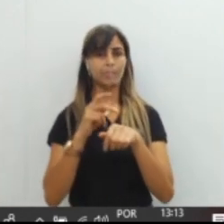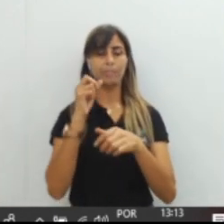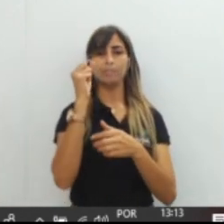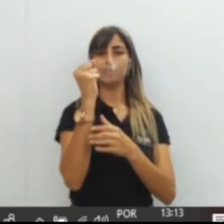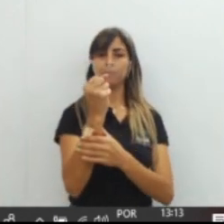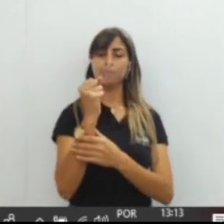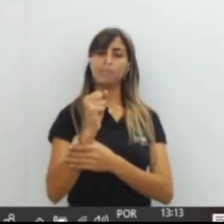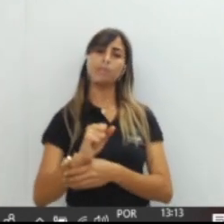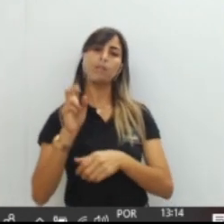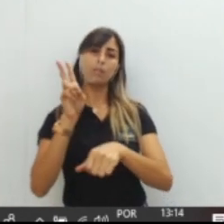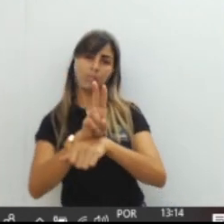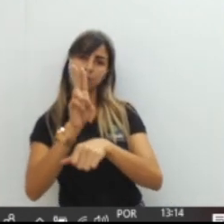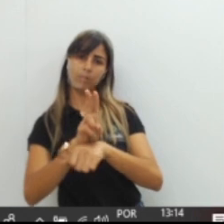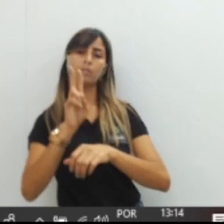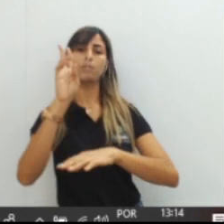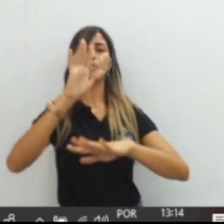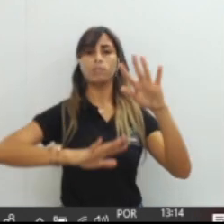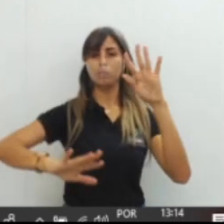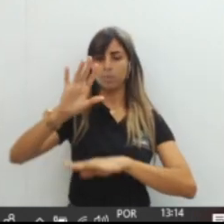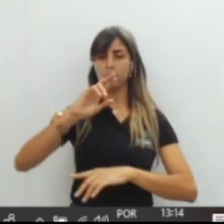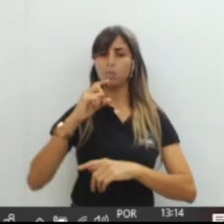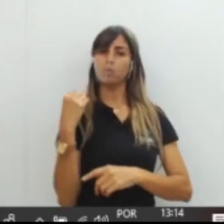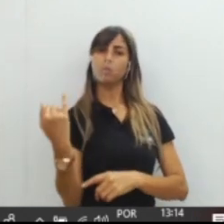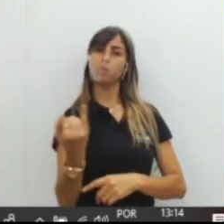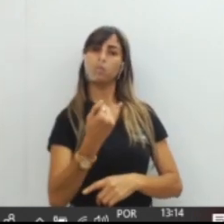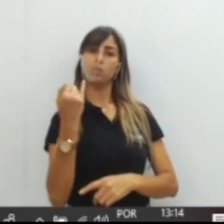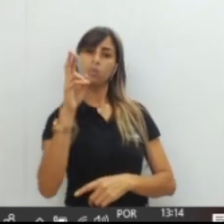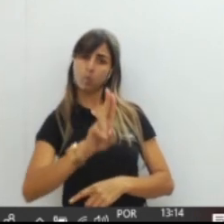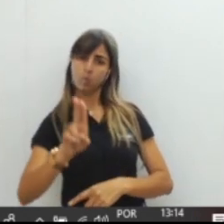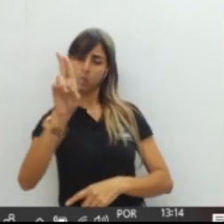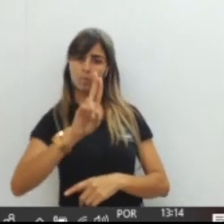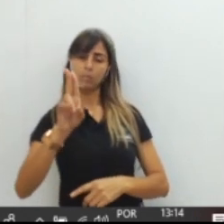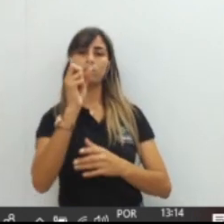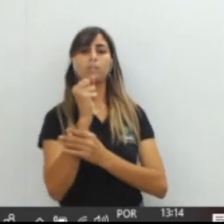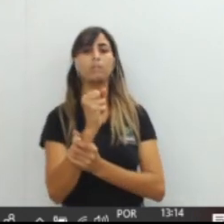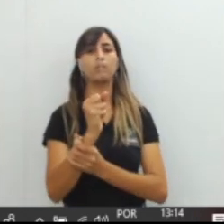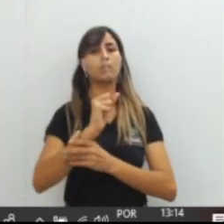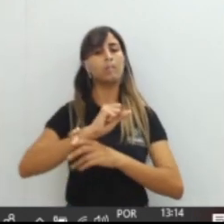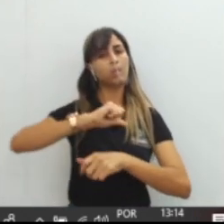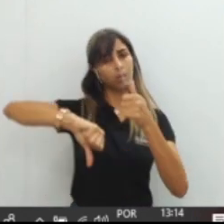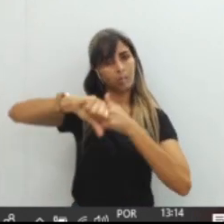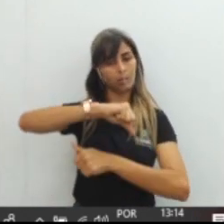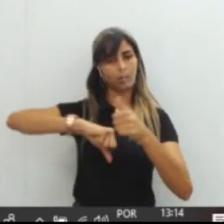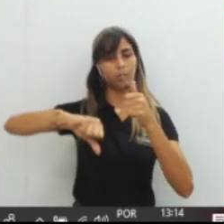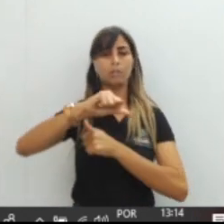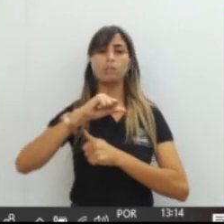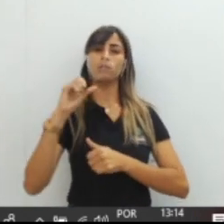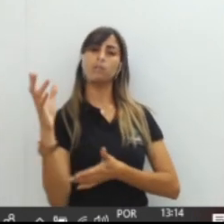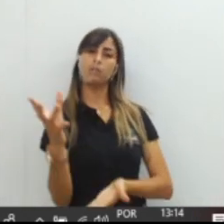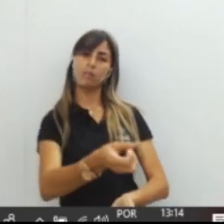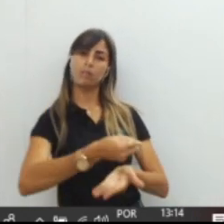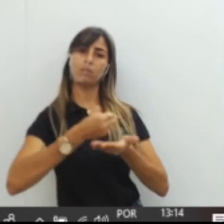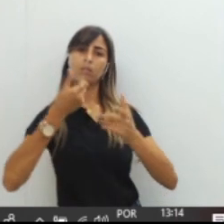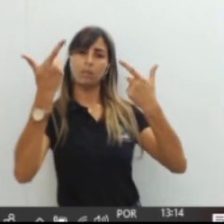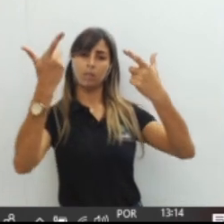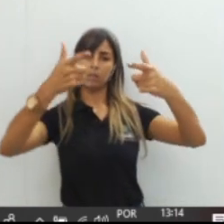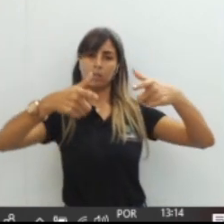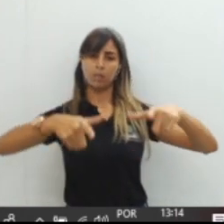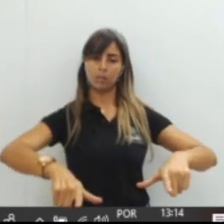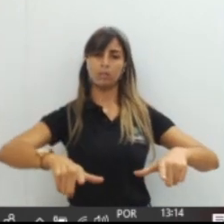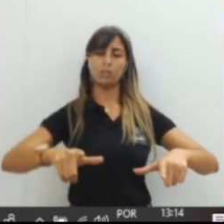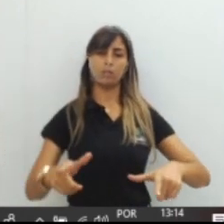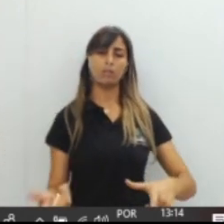preservação, manutenção, utilização sustentável, restauração e recuperação do ambiente